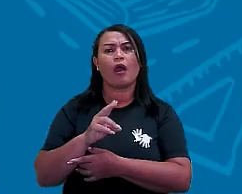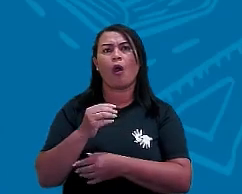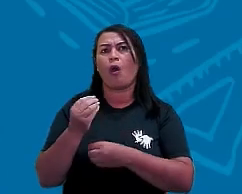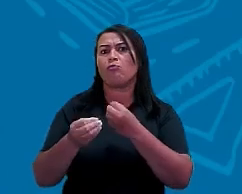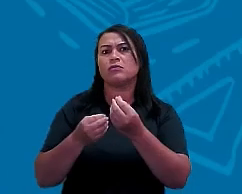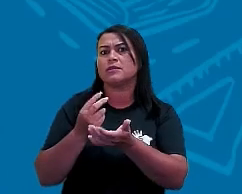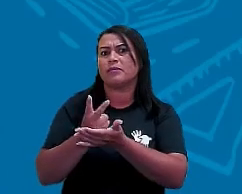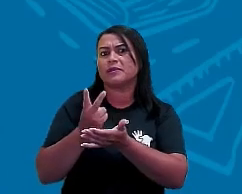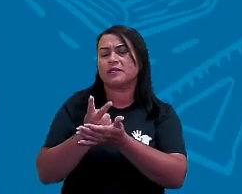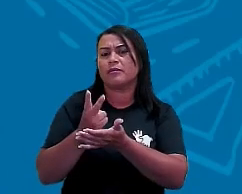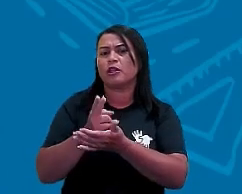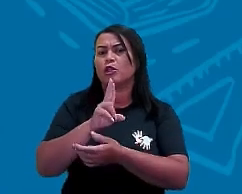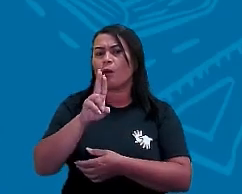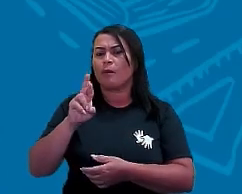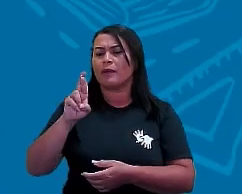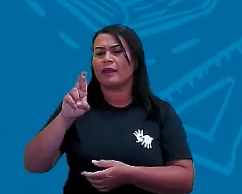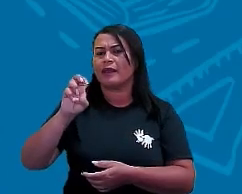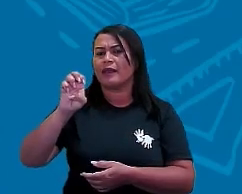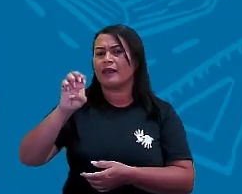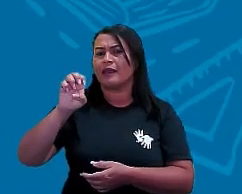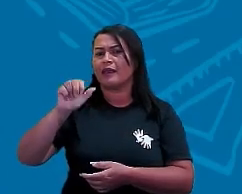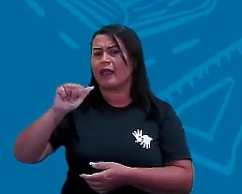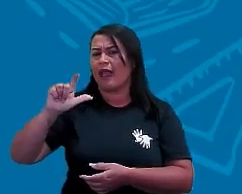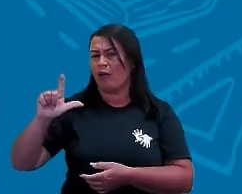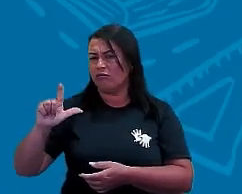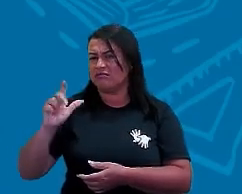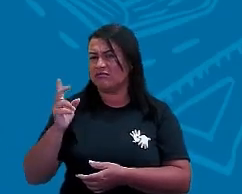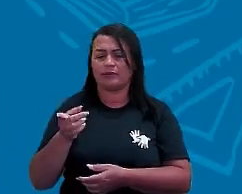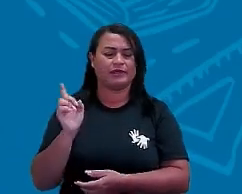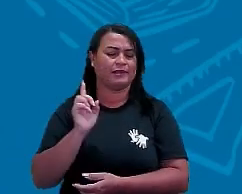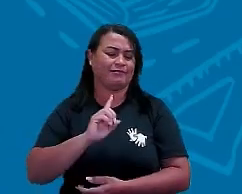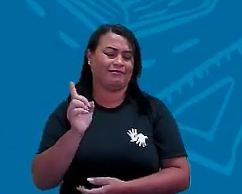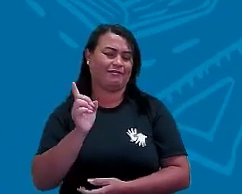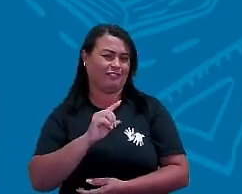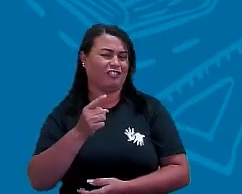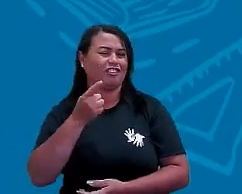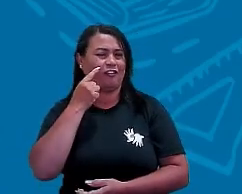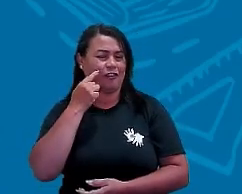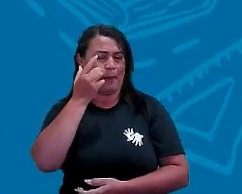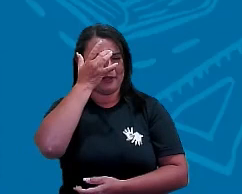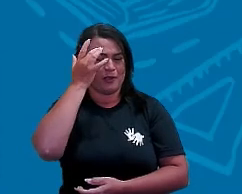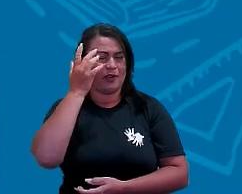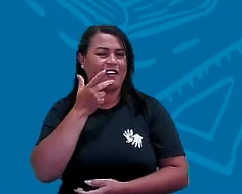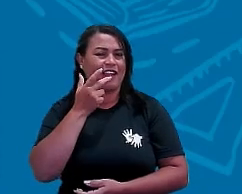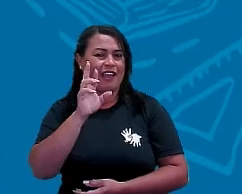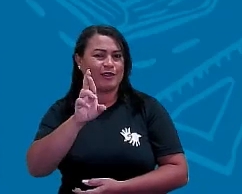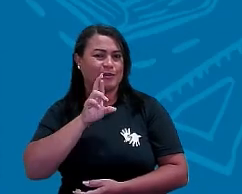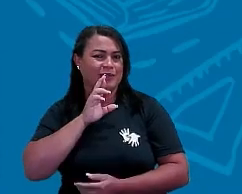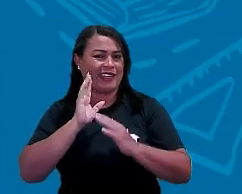desde sempre aqui isso foi chamado real? Não, né? Que eu já escutei alguém dizendo aí em casa.